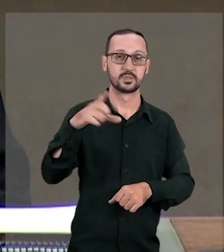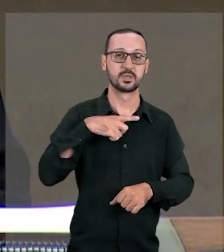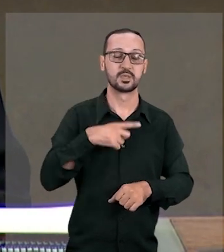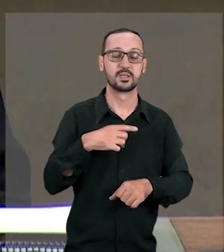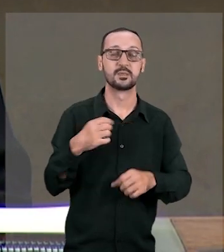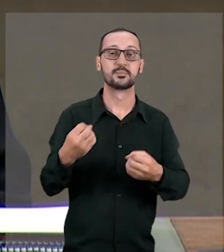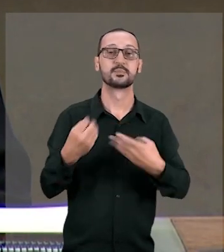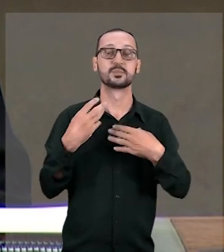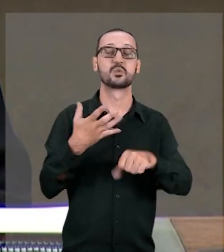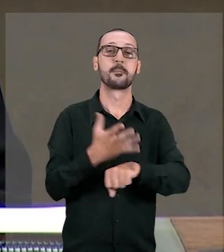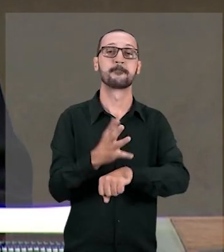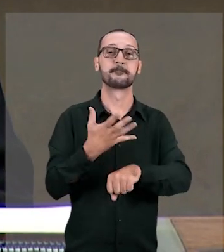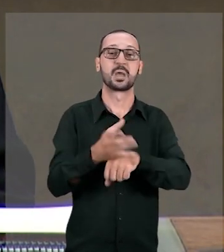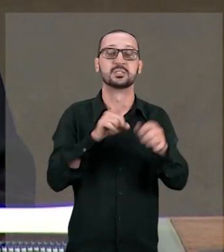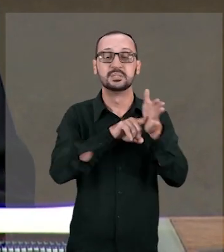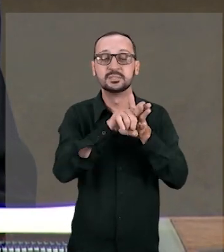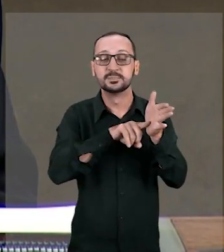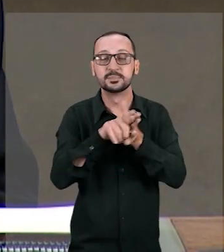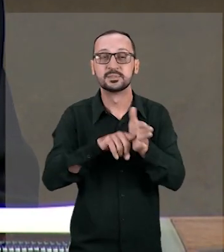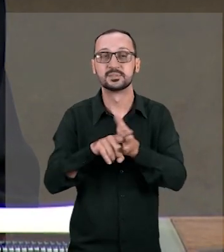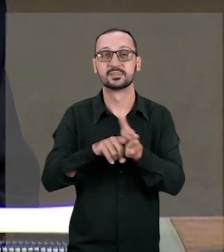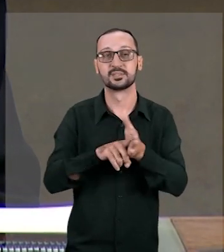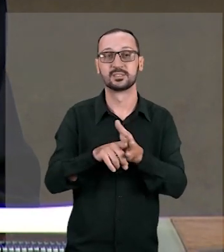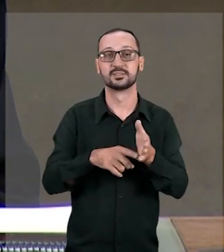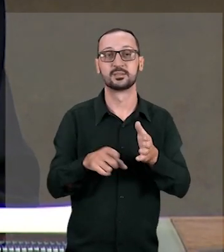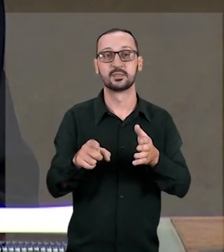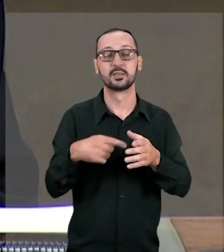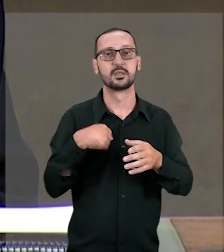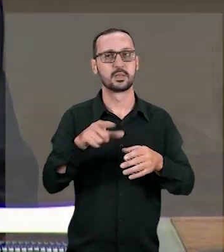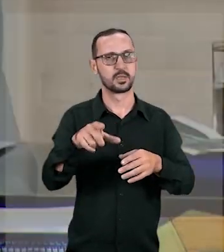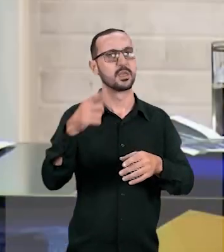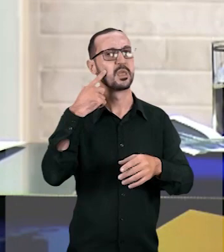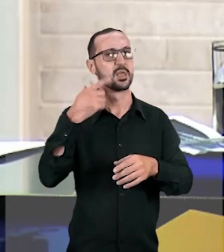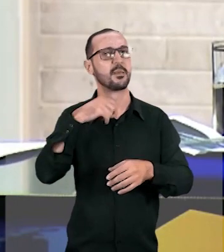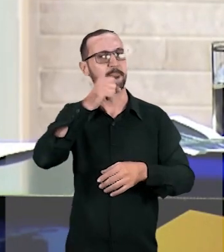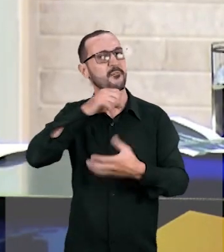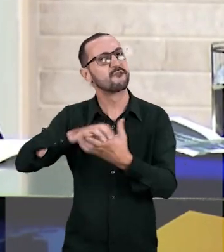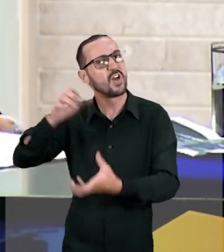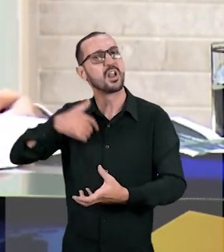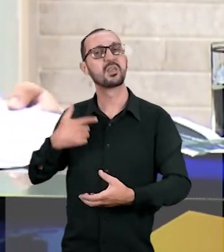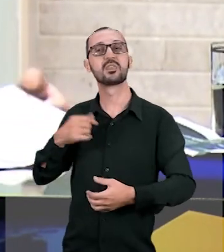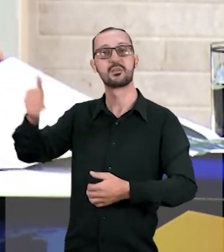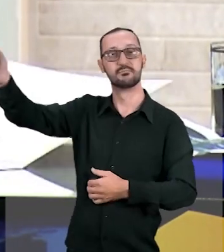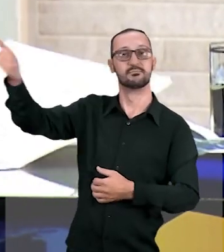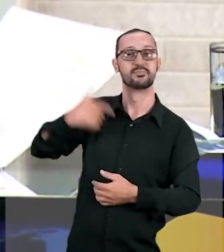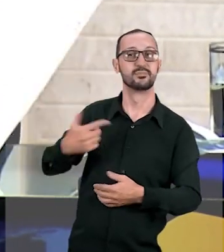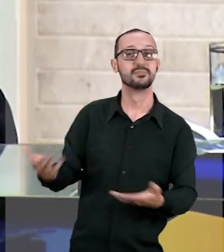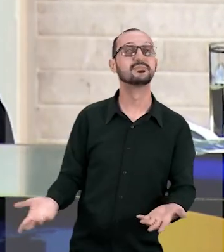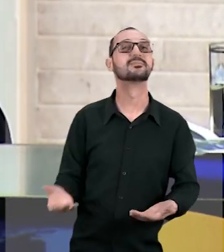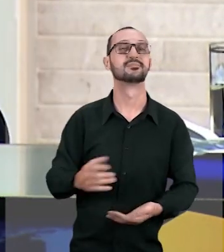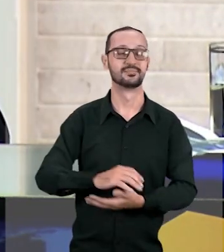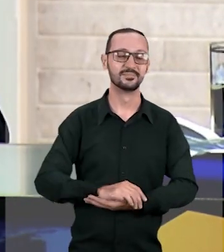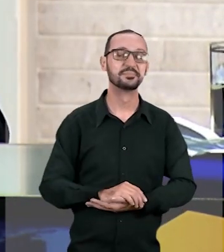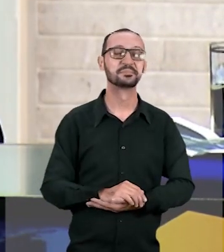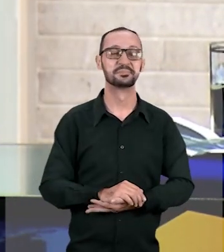prática forense, para deixar documentado que ele é bem mais velho do que eu,